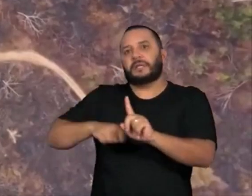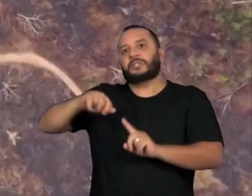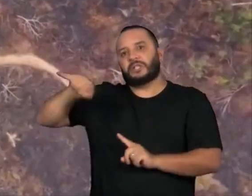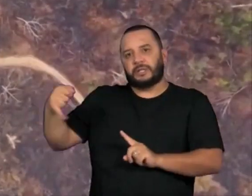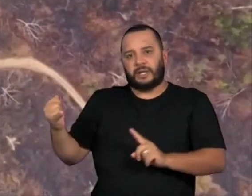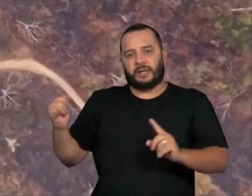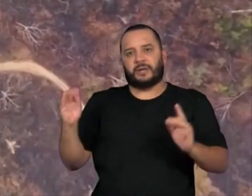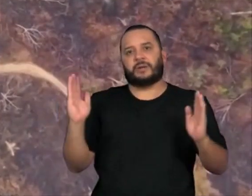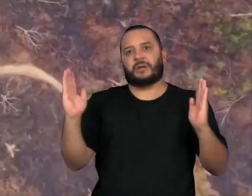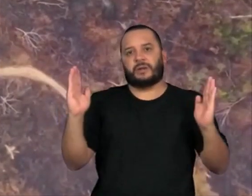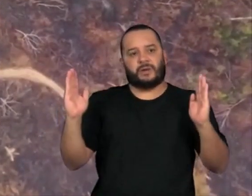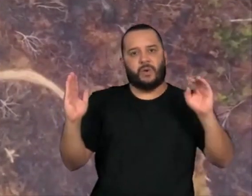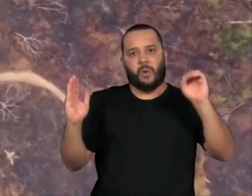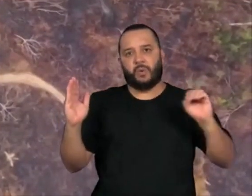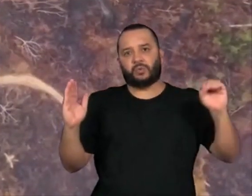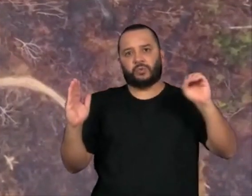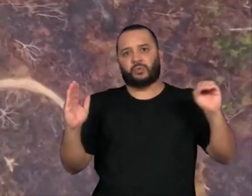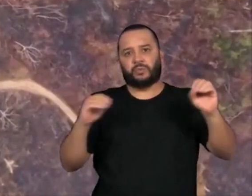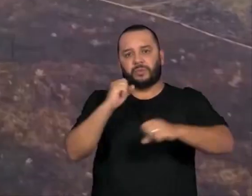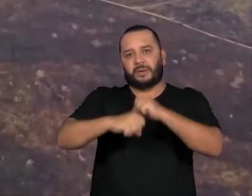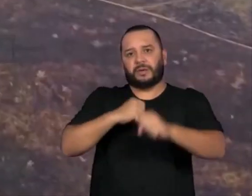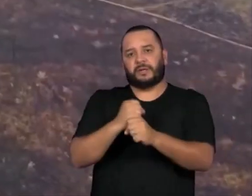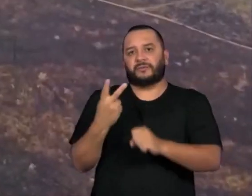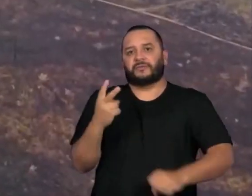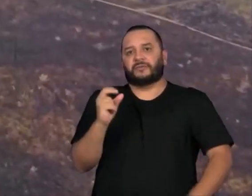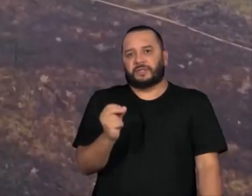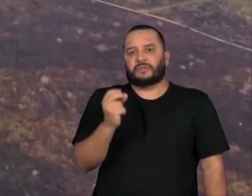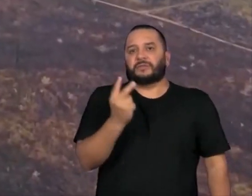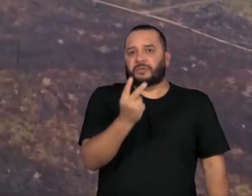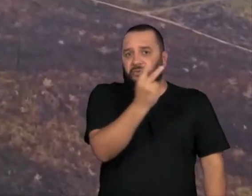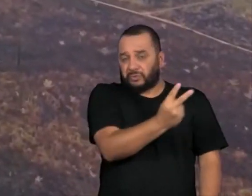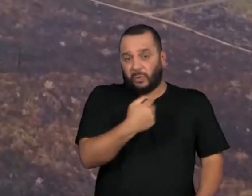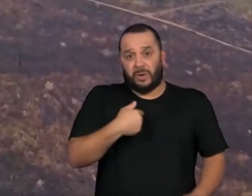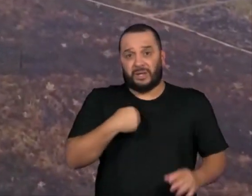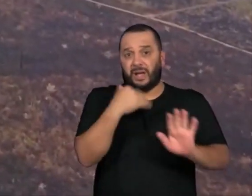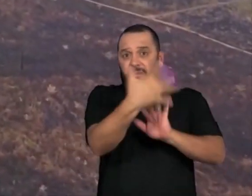de 2022, a Amazônia perdeu